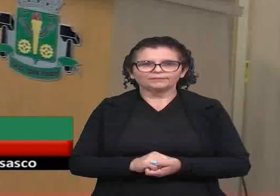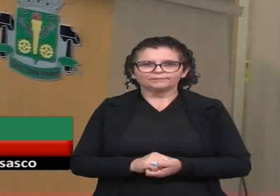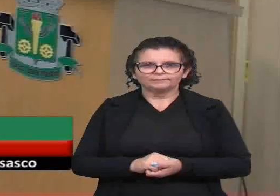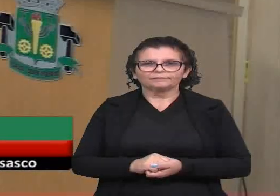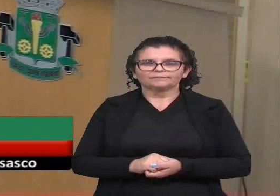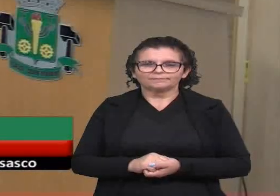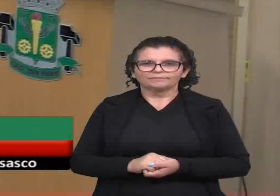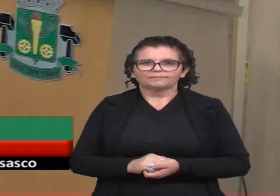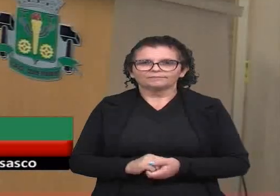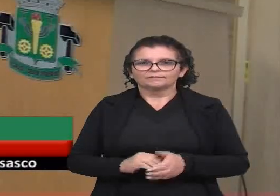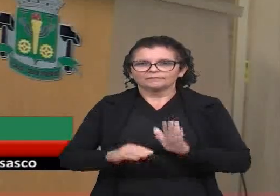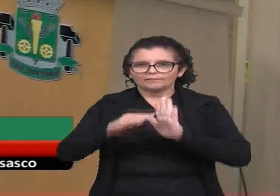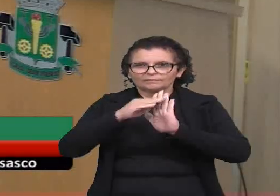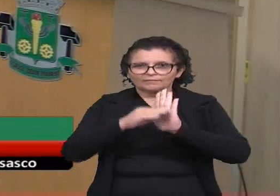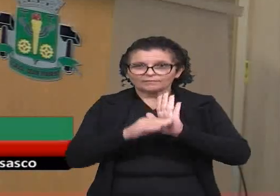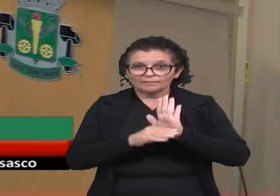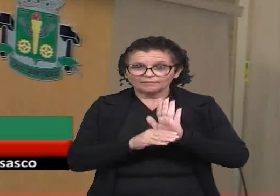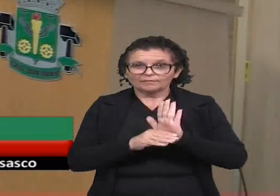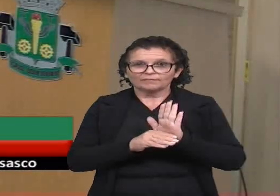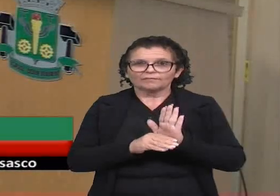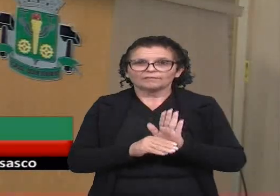Questão de ordem, presidente.